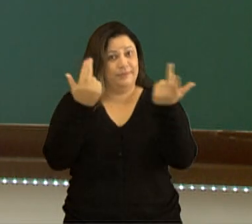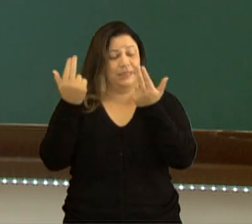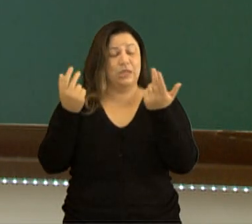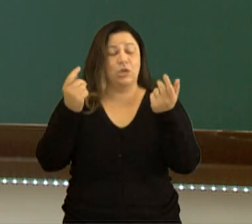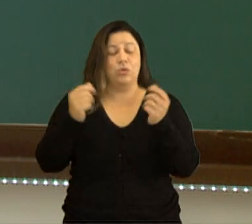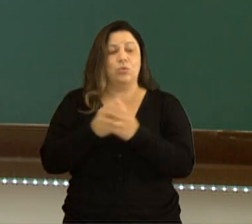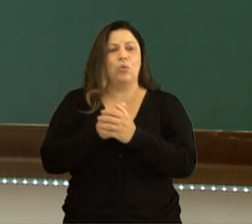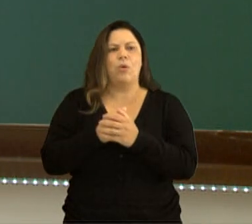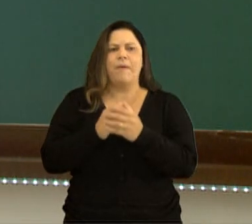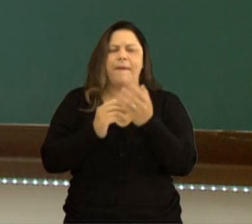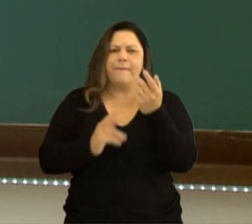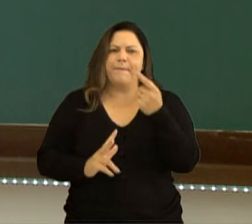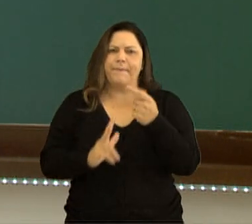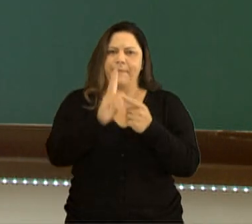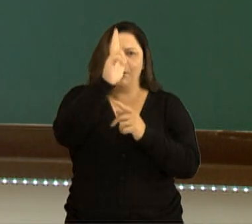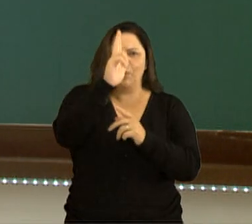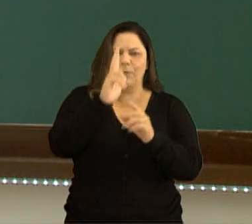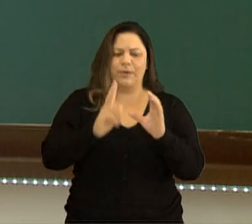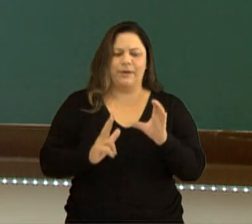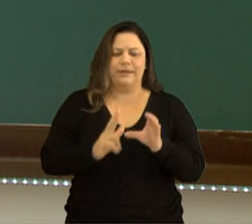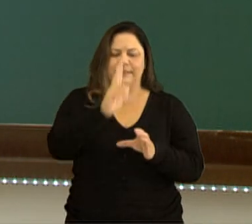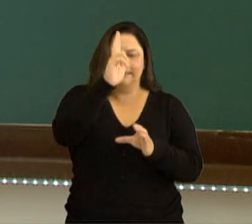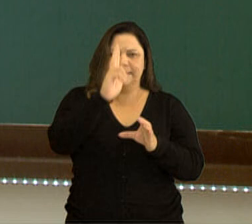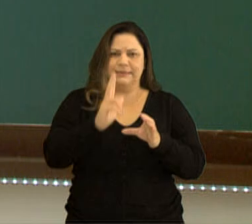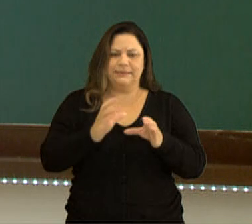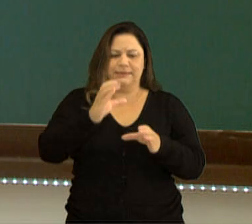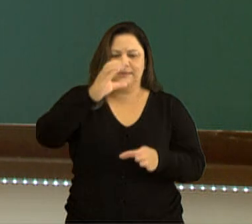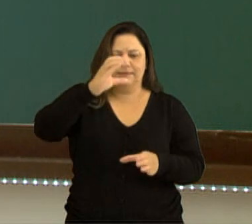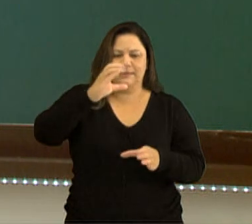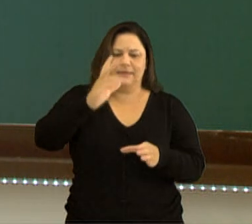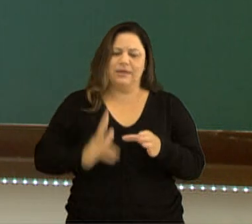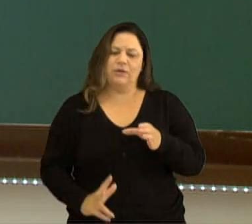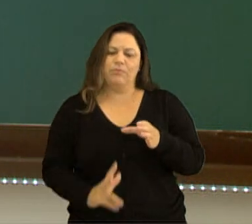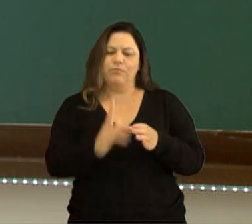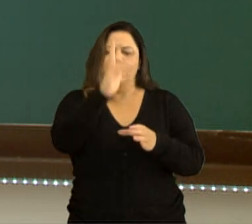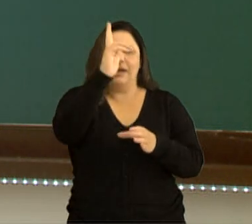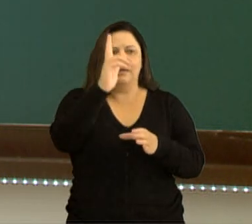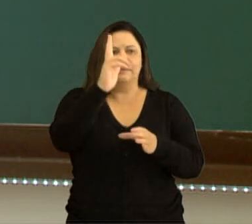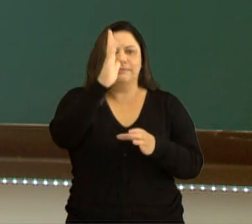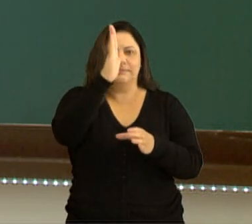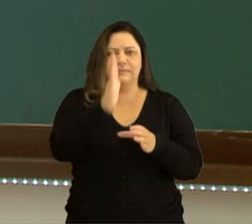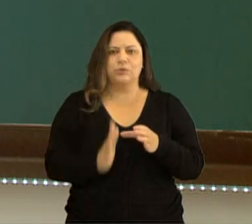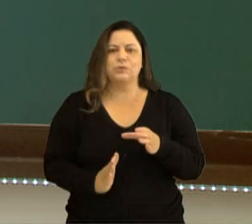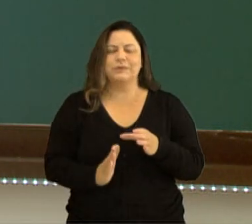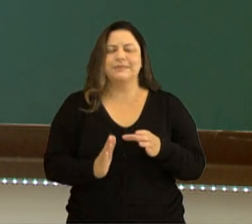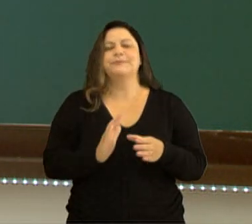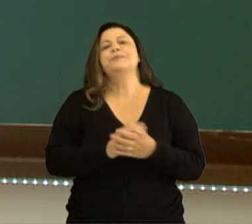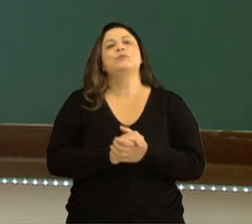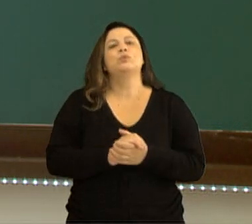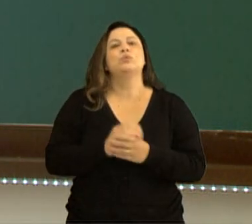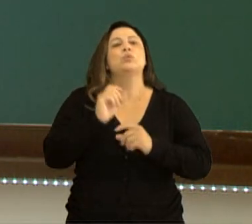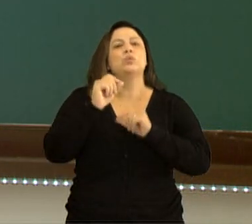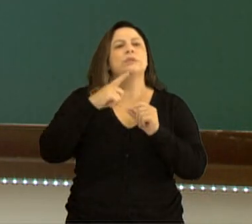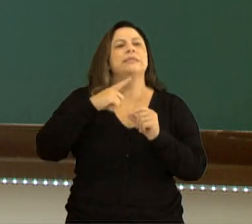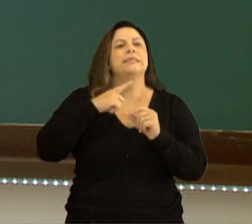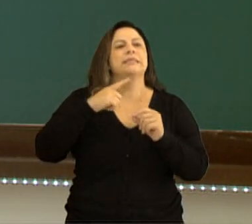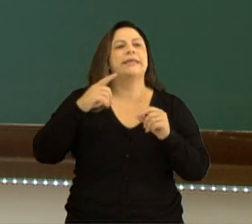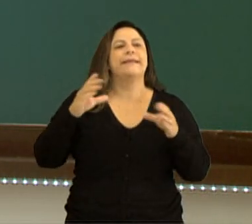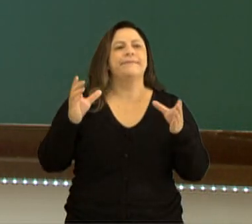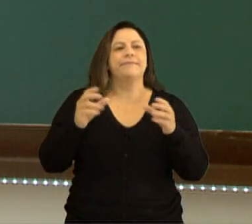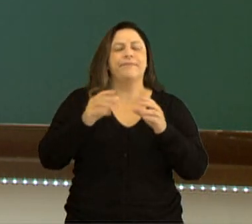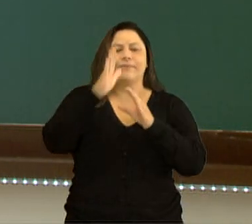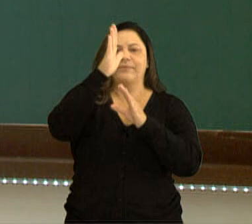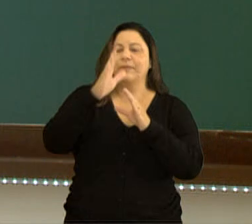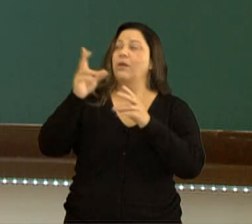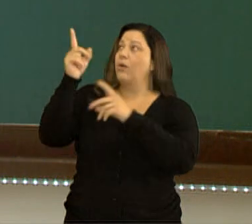uma face, de uma área da base à outra, passando pelo centro. E ele contém exatamente esse